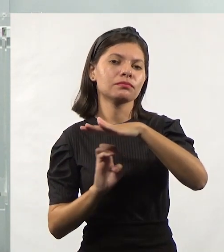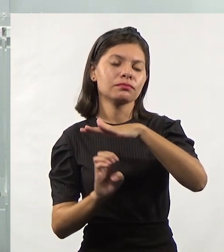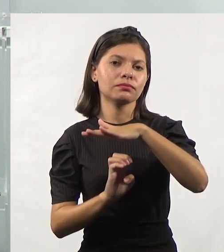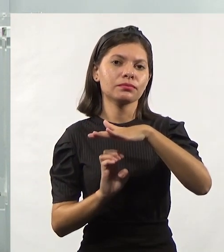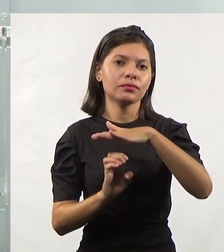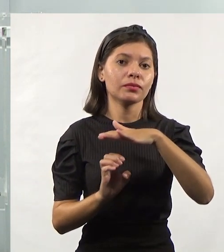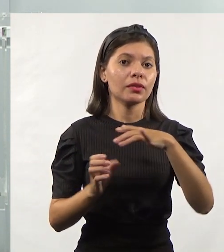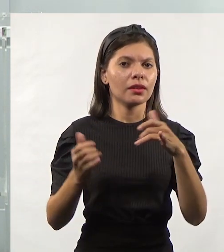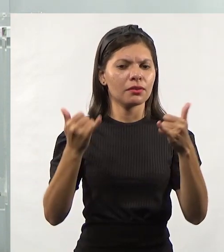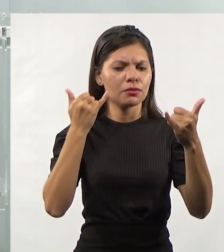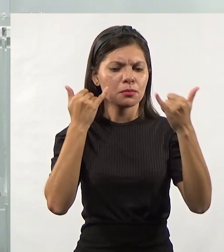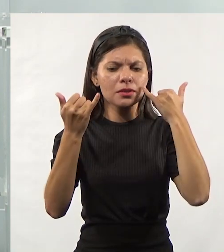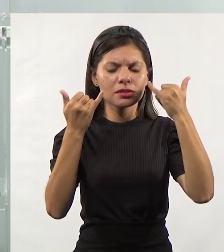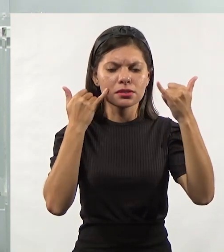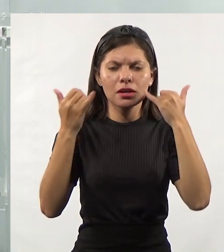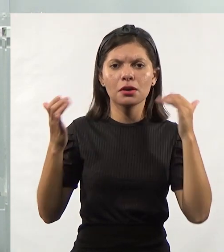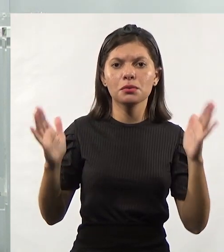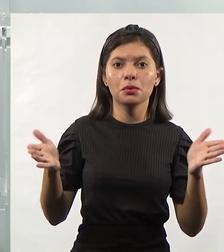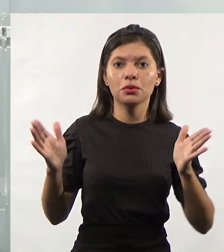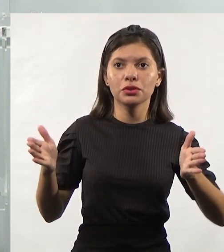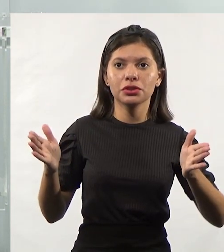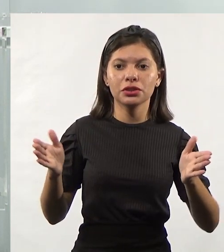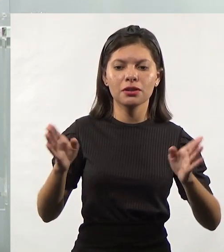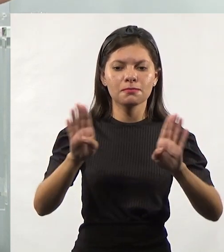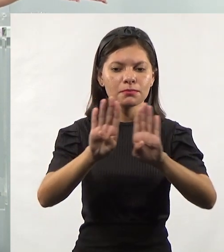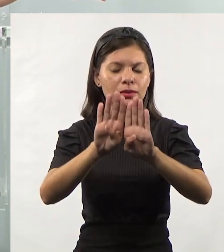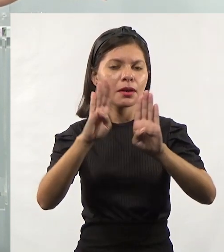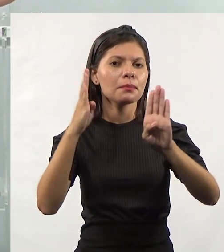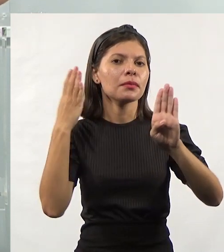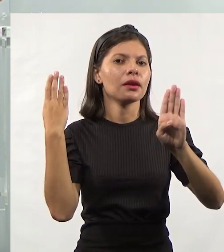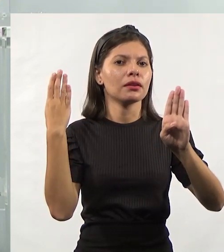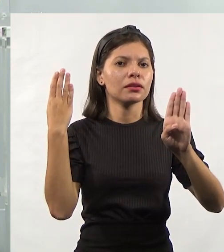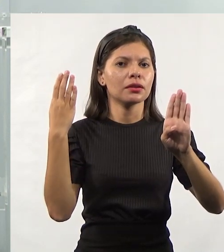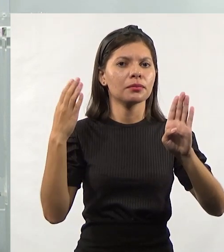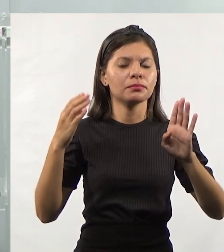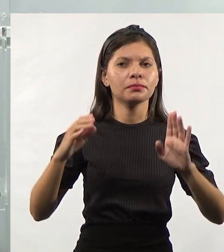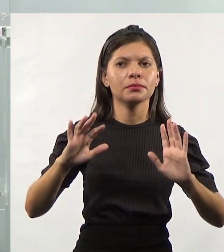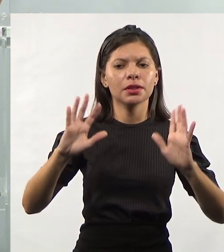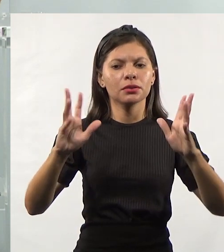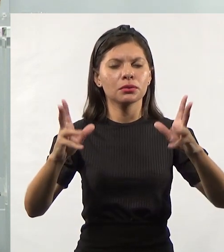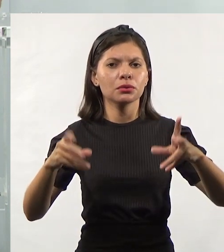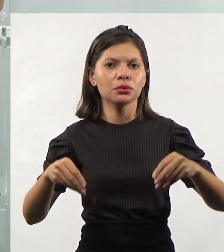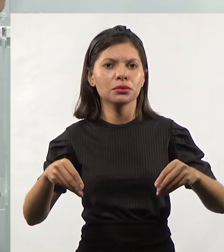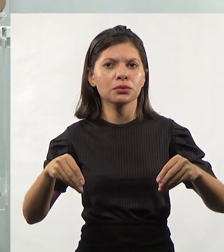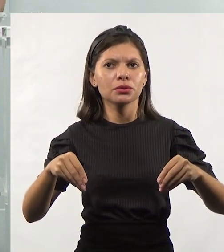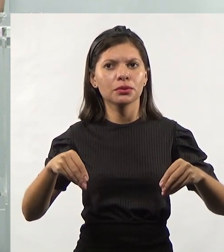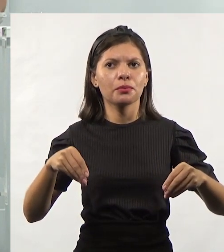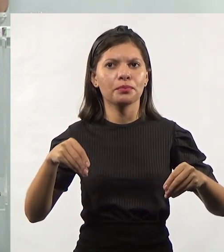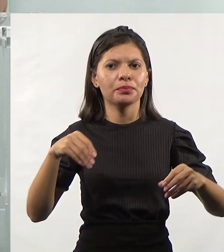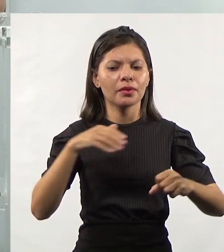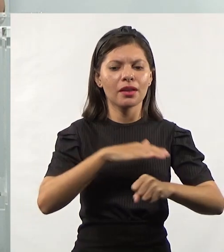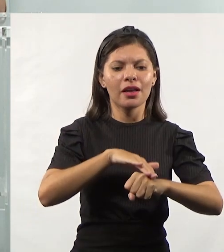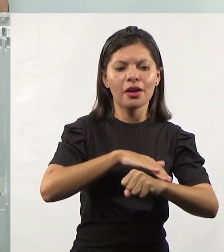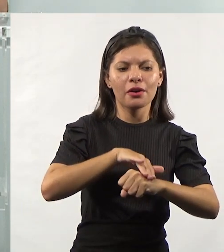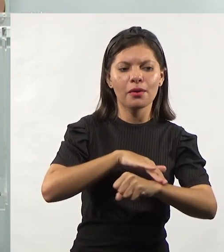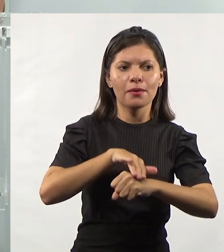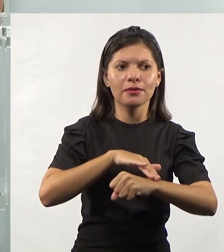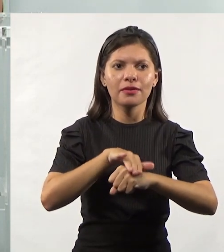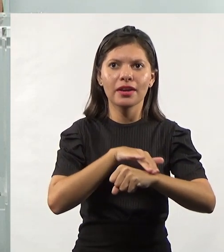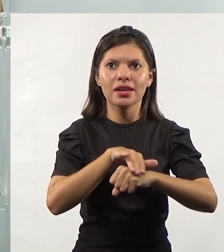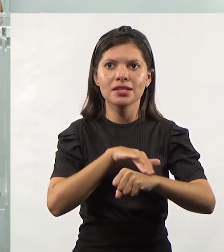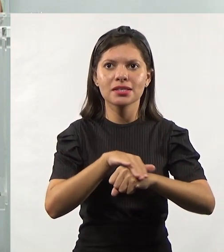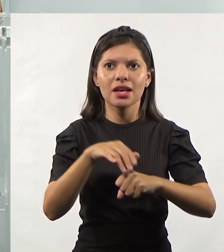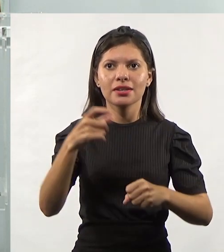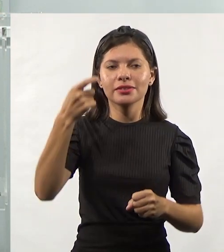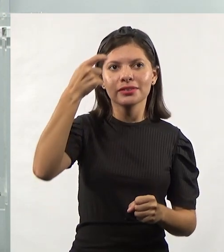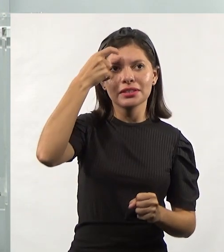organizacionais. Mas a informação hoje em dia está aí, aberta para todo mundo que quiser conhecer. Existem chats,